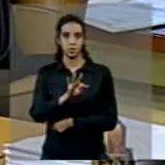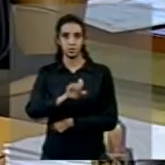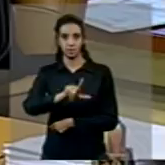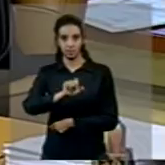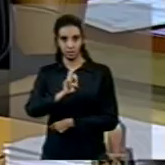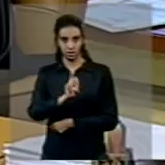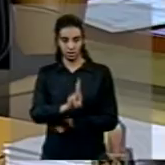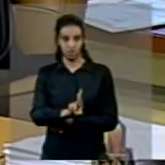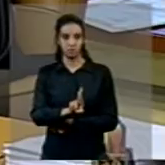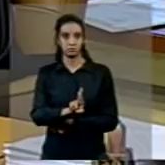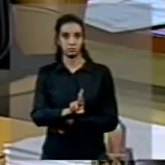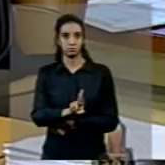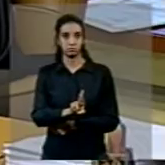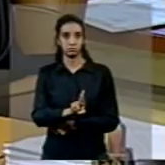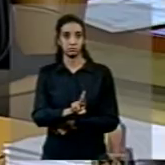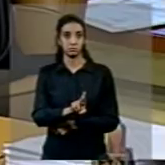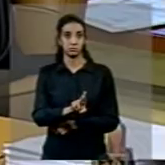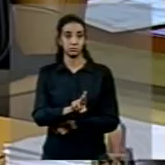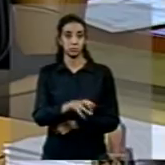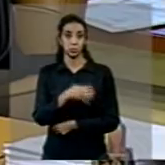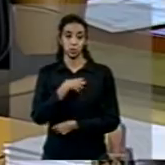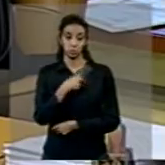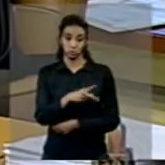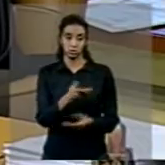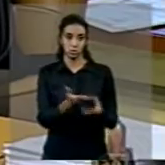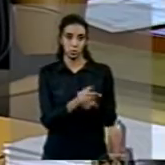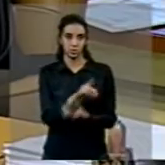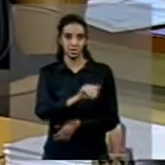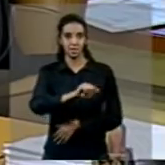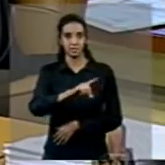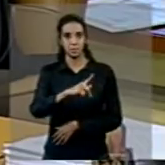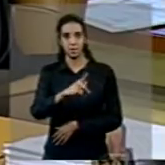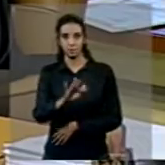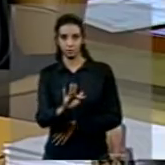como requerida na presente ADPF,